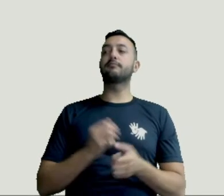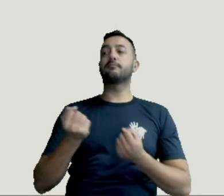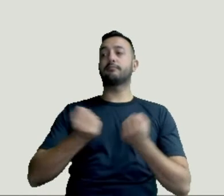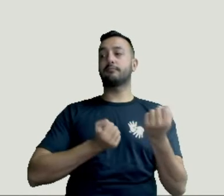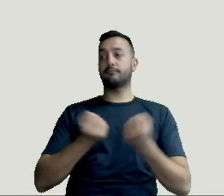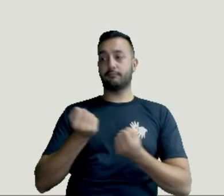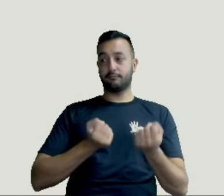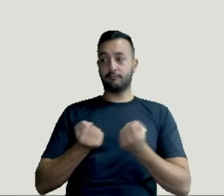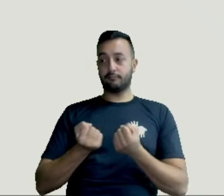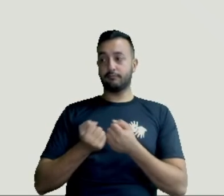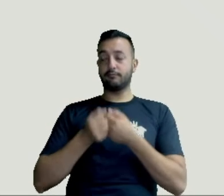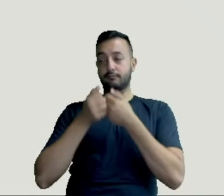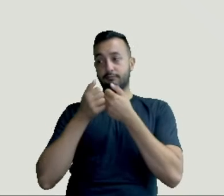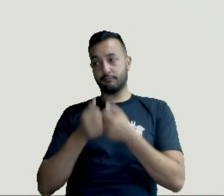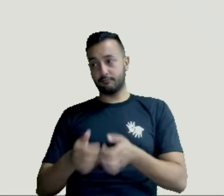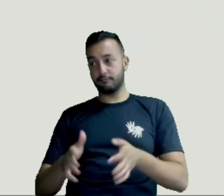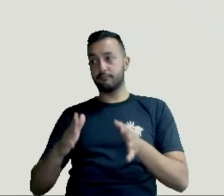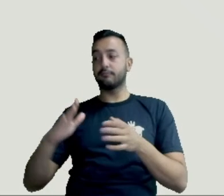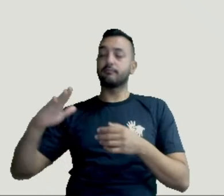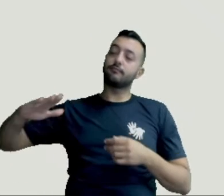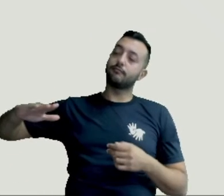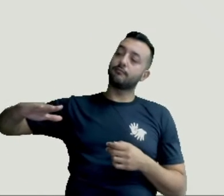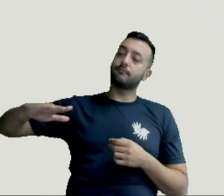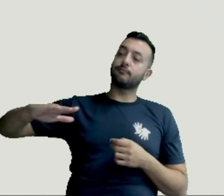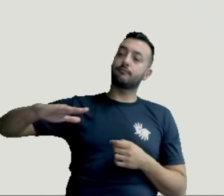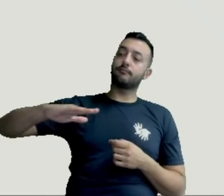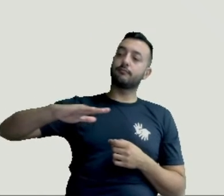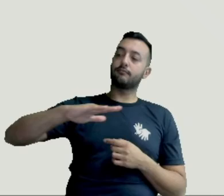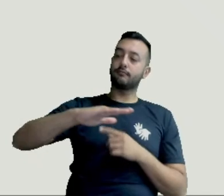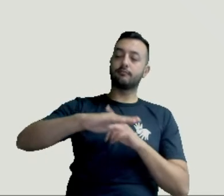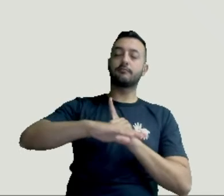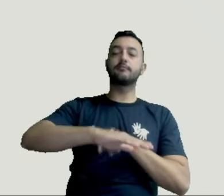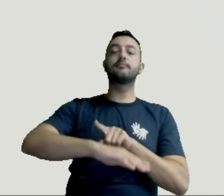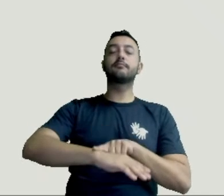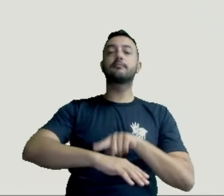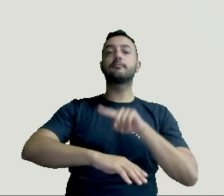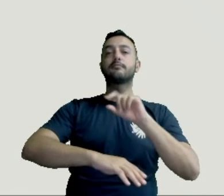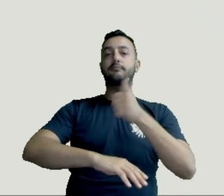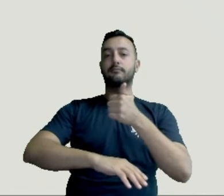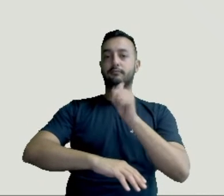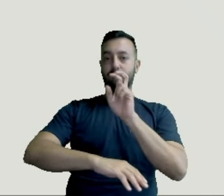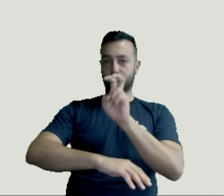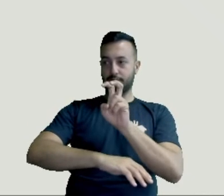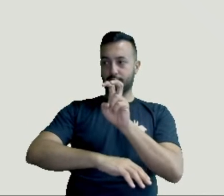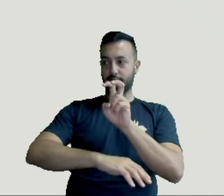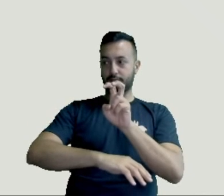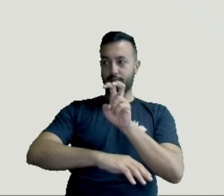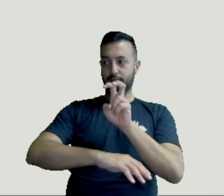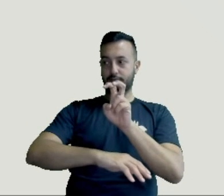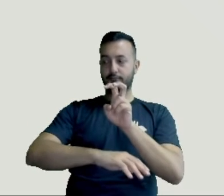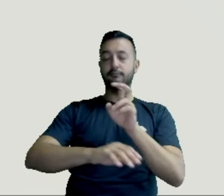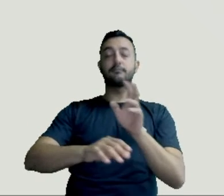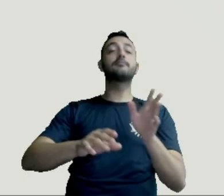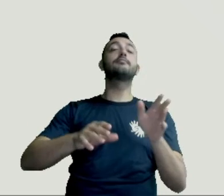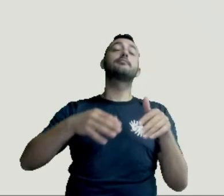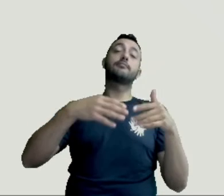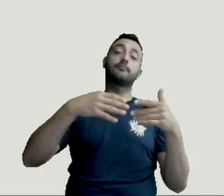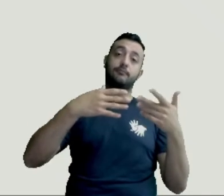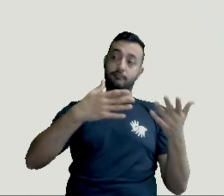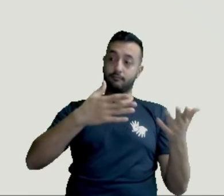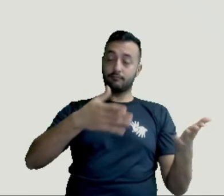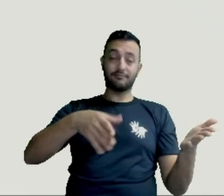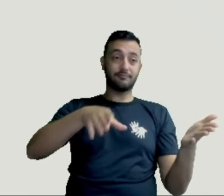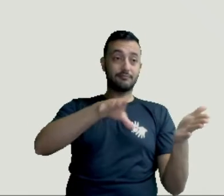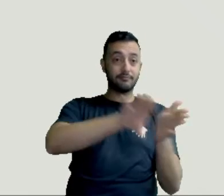Um carro inicia seu movimento às 15 horas e às 17